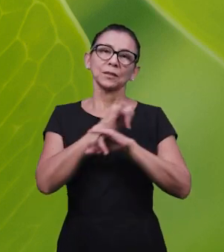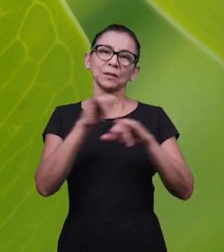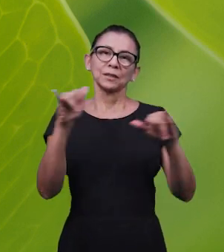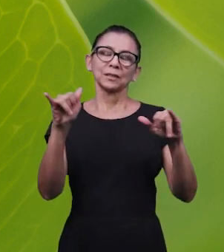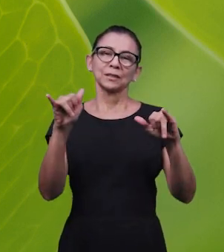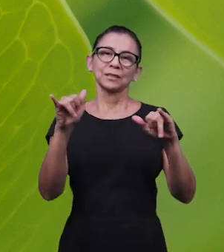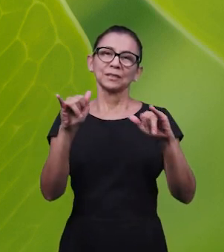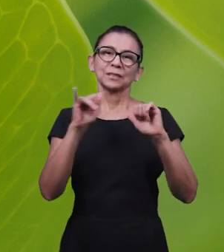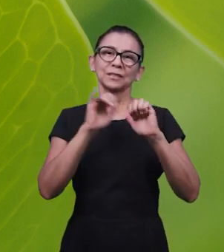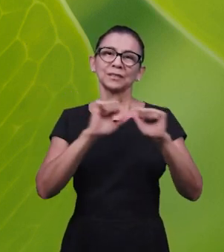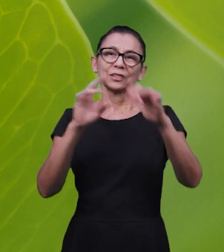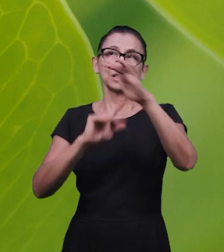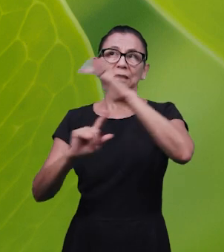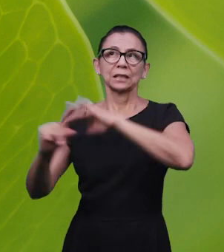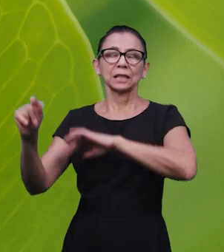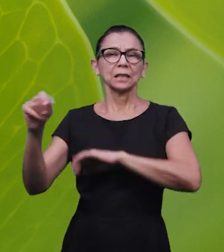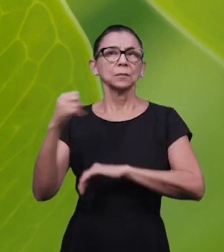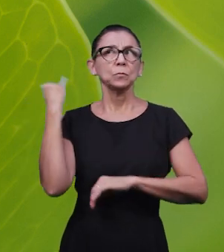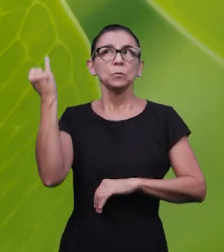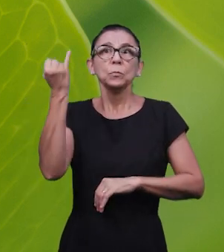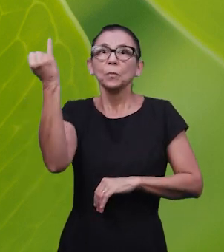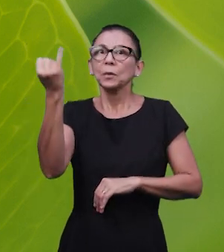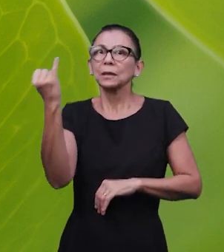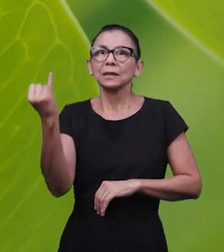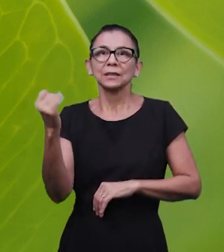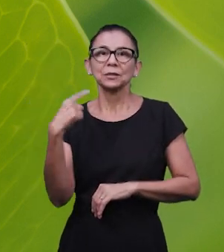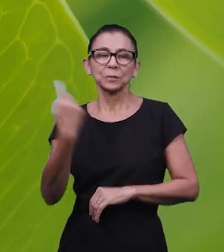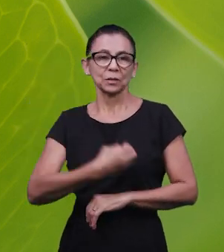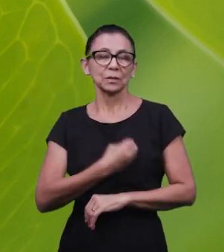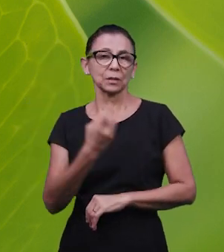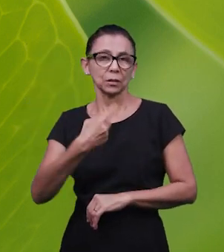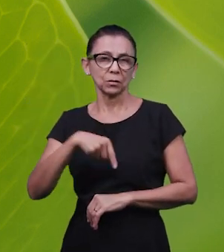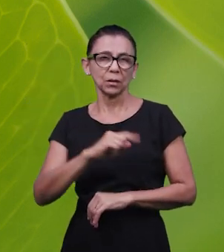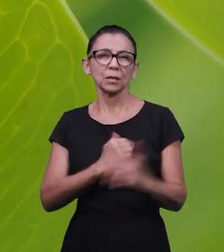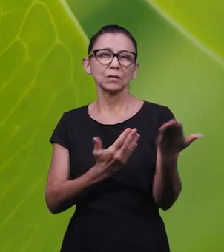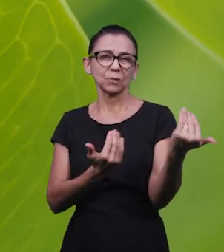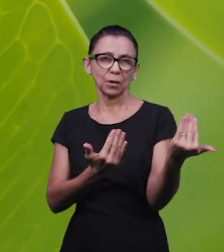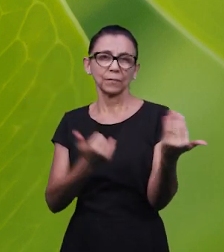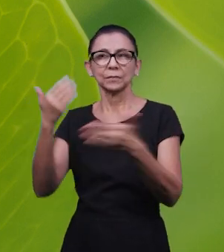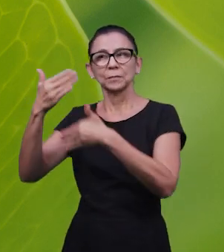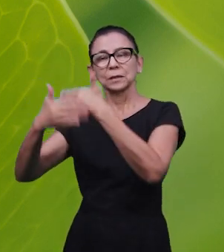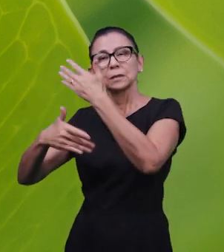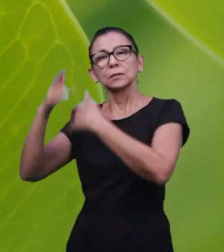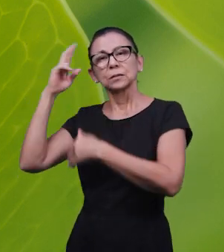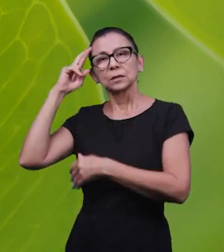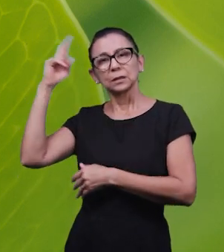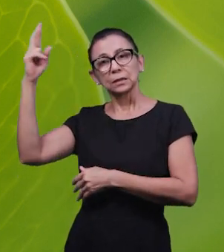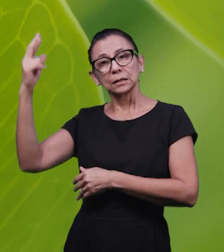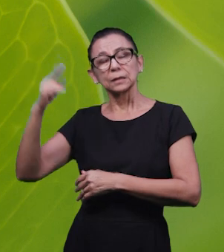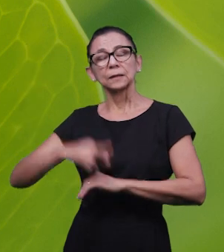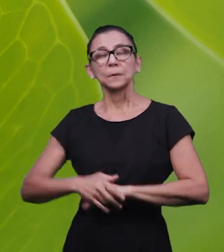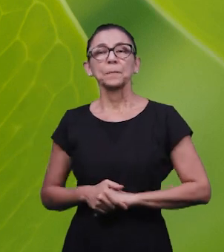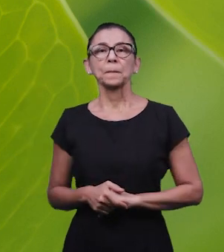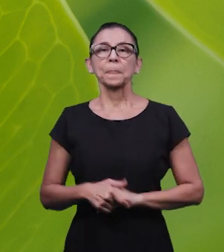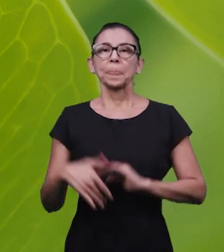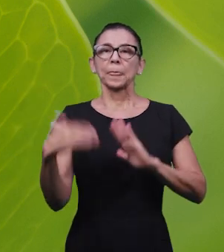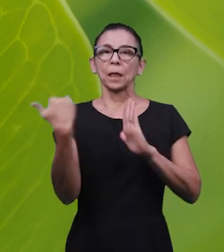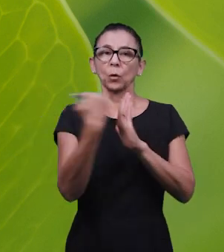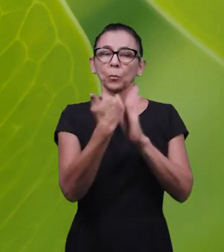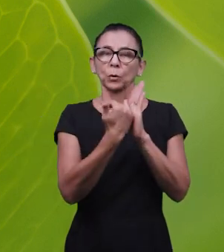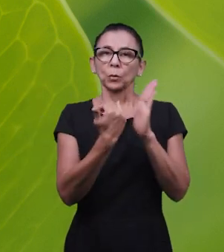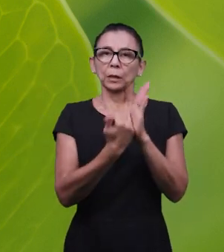glória do nome do Senhor. A paz do Senhor Jesus. Me chamo Vitória, sou de Governador Valadares, Minas Gerais. Vim falar